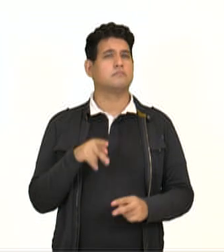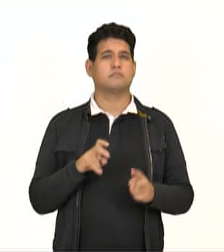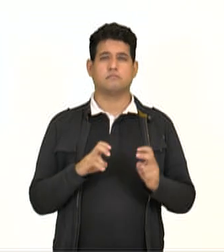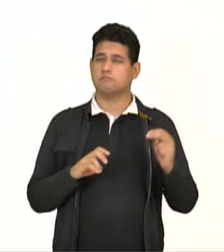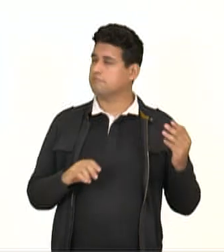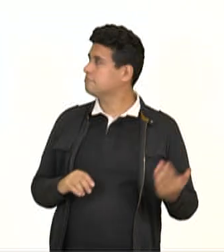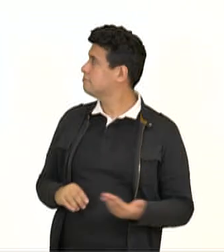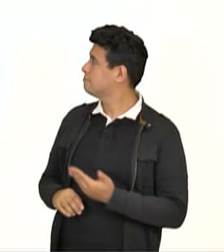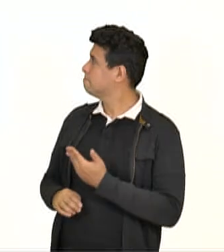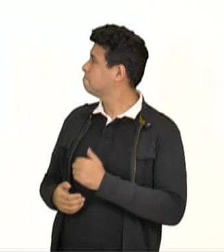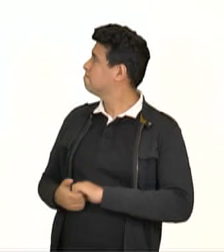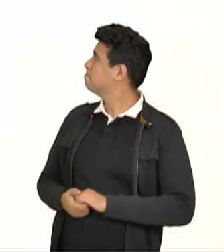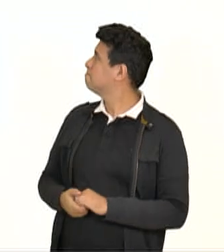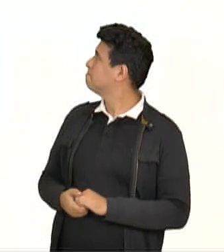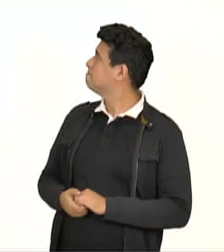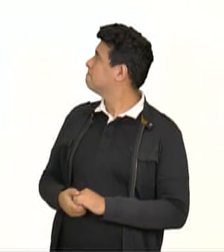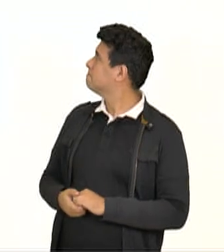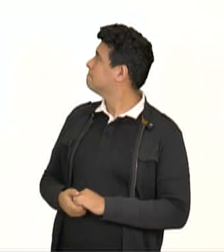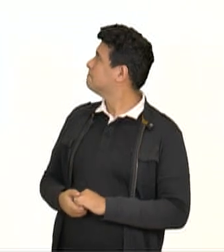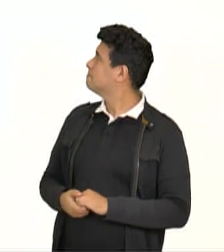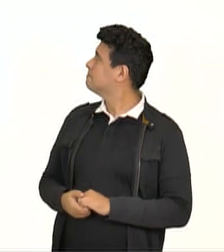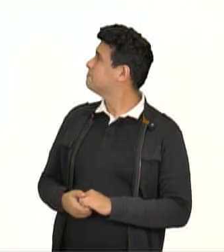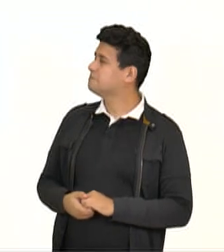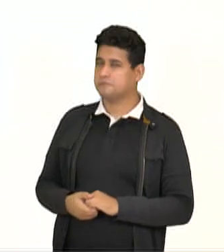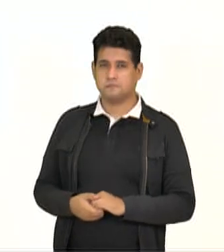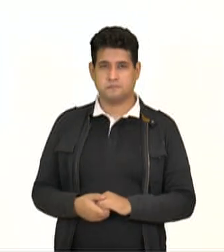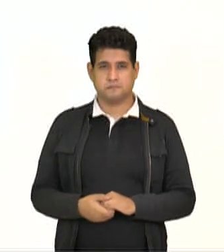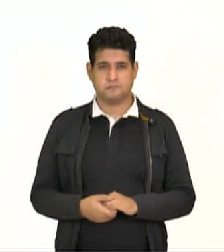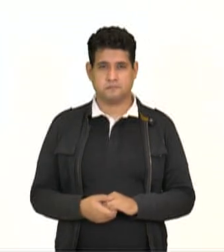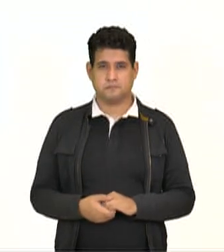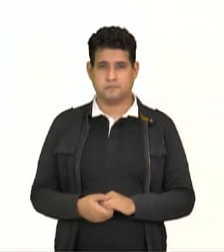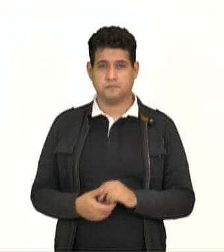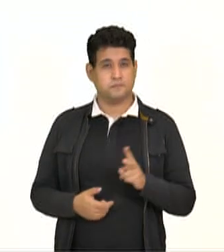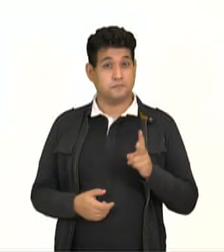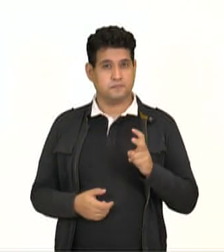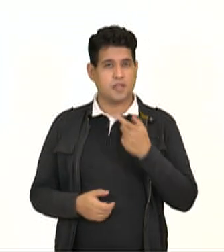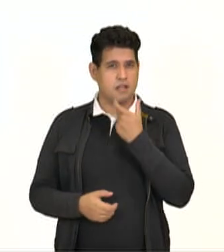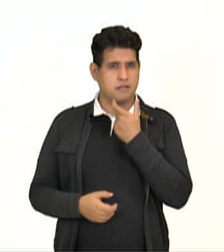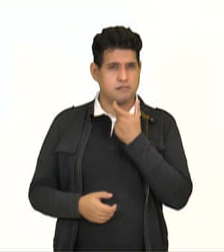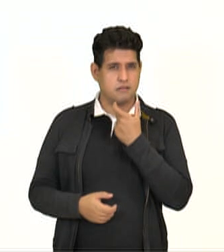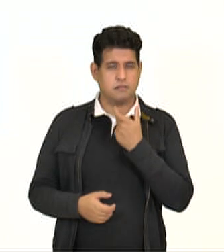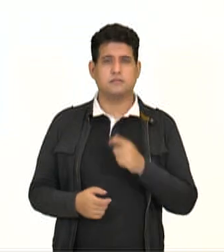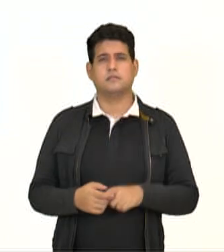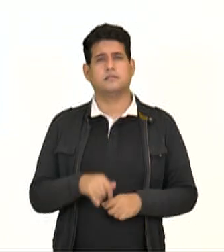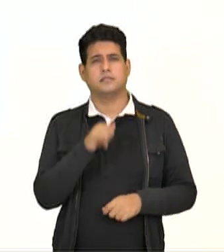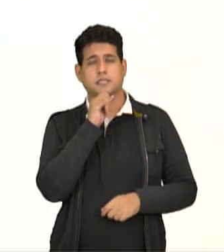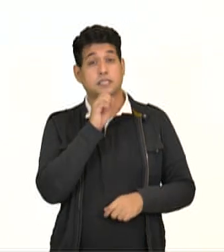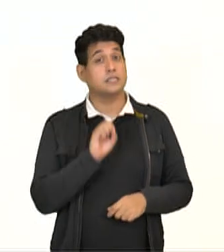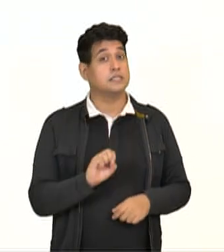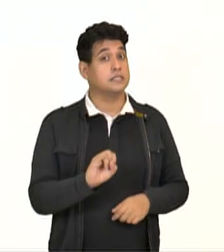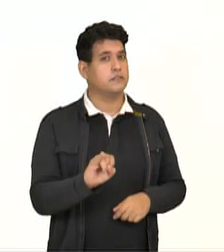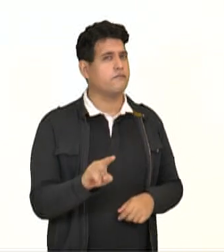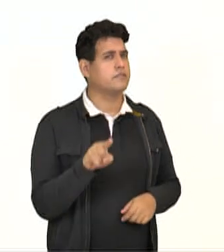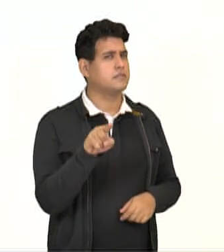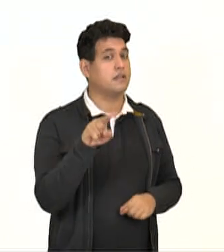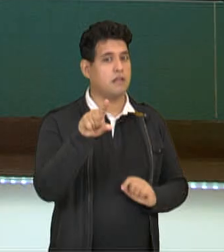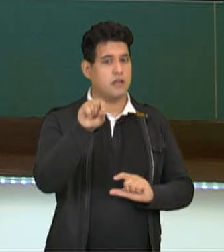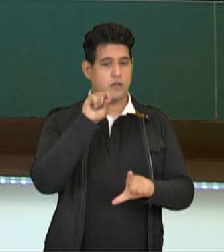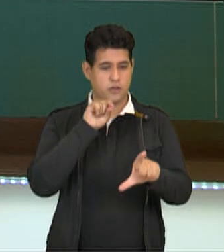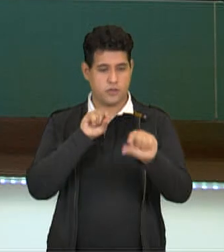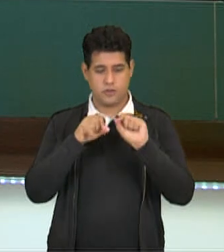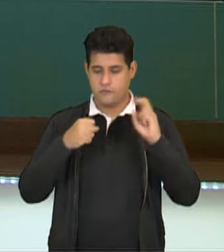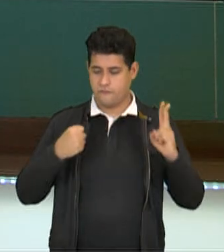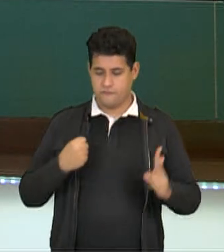at everything, you'll never be great in anything. Então, se você, daí você vai escolher um verbo